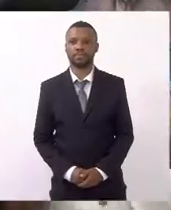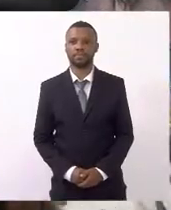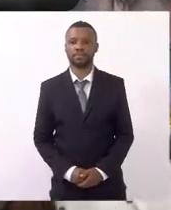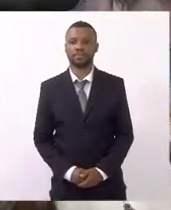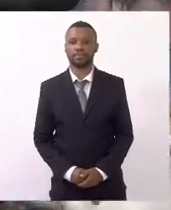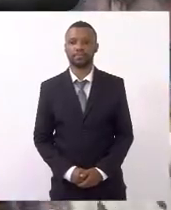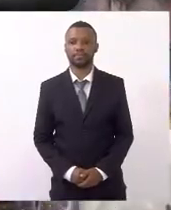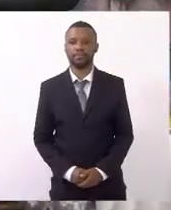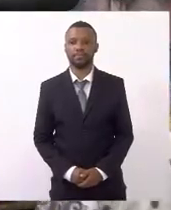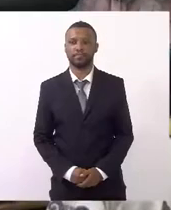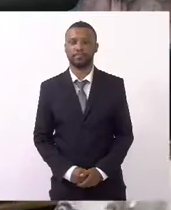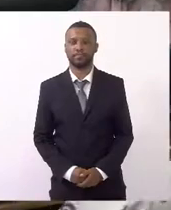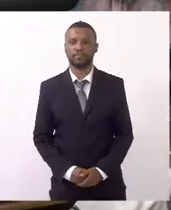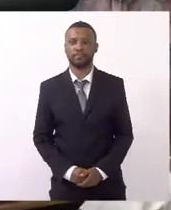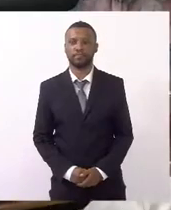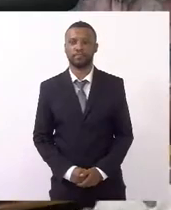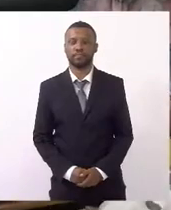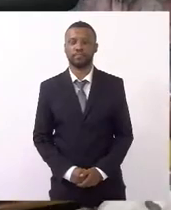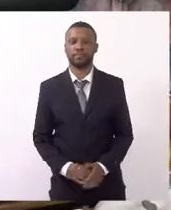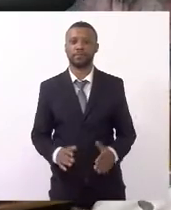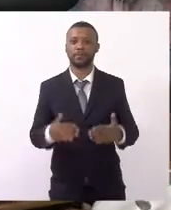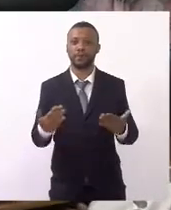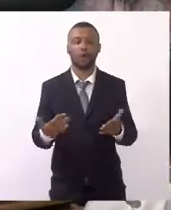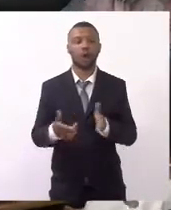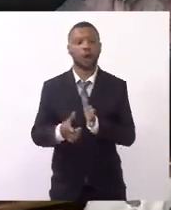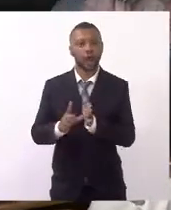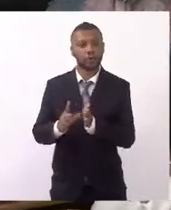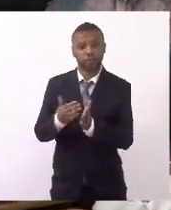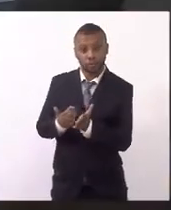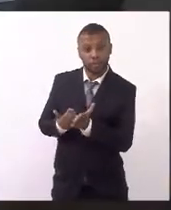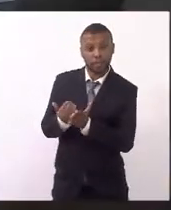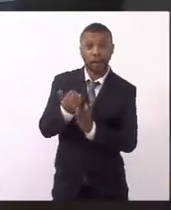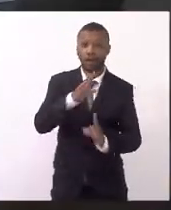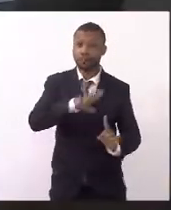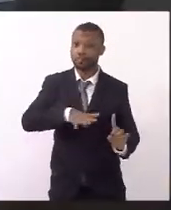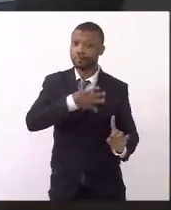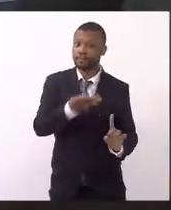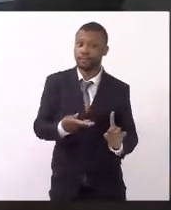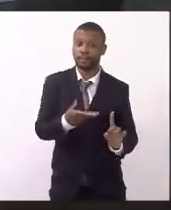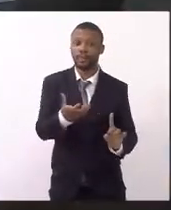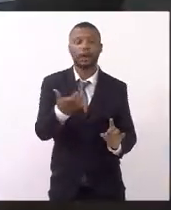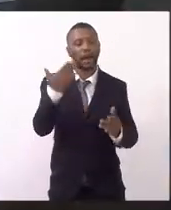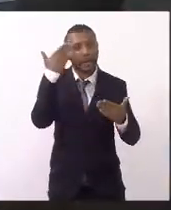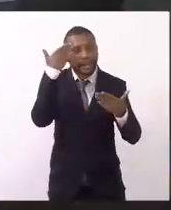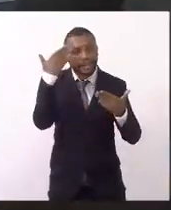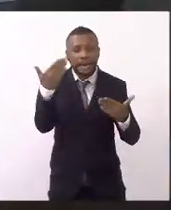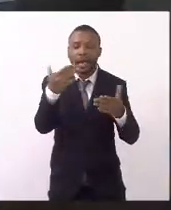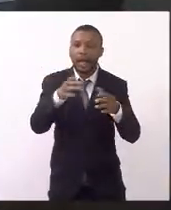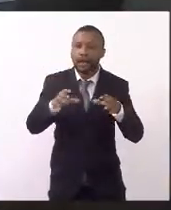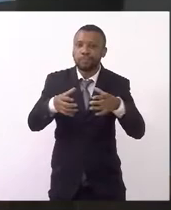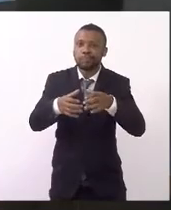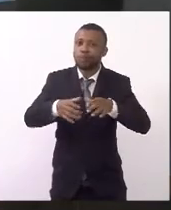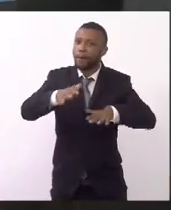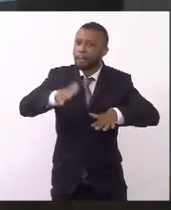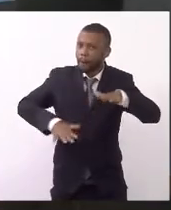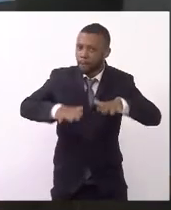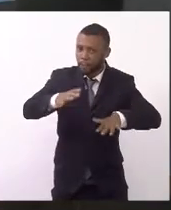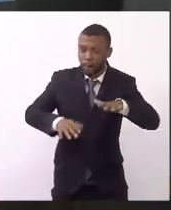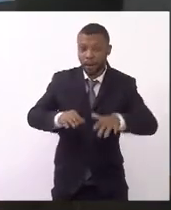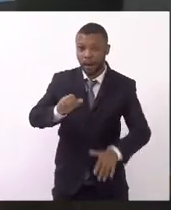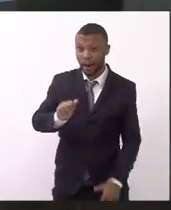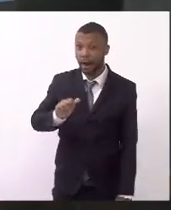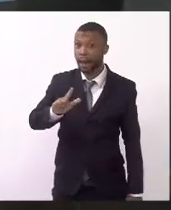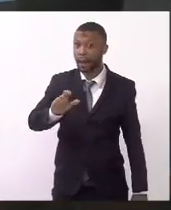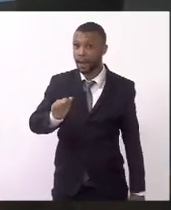é bom antes de iniciar as homenagens quero agradecer a orquestra de atabaques a lábios